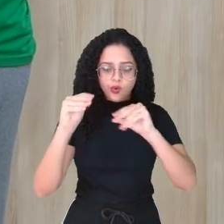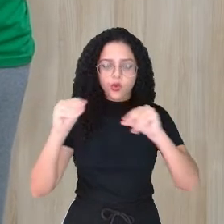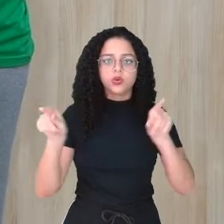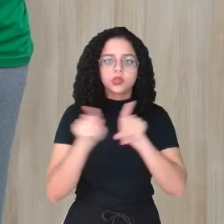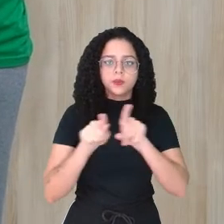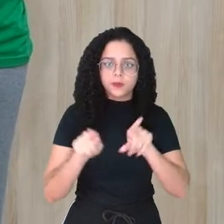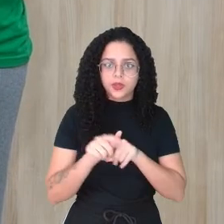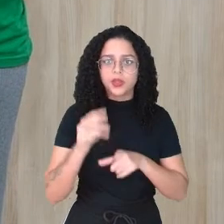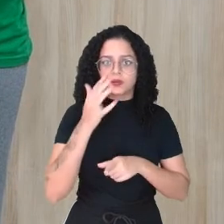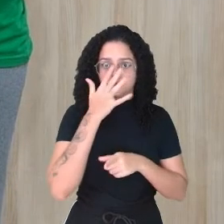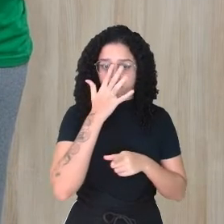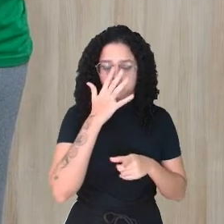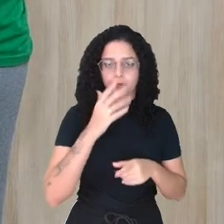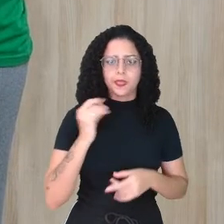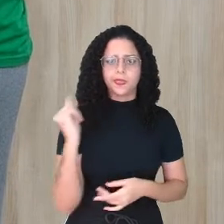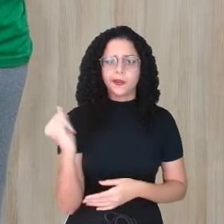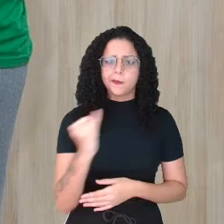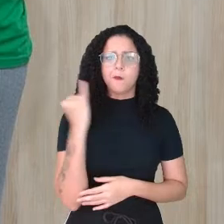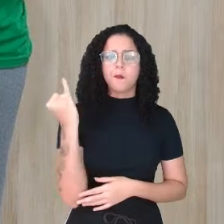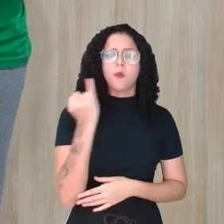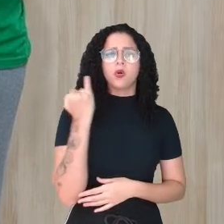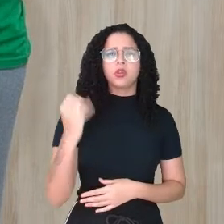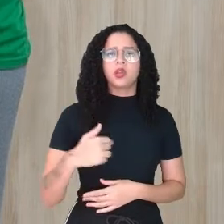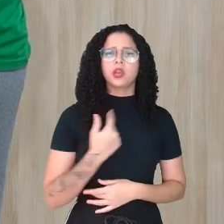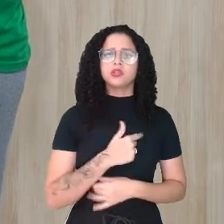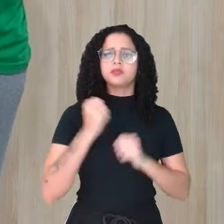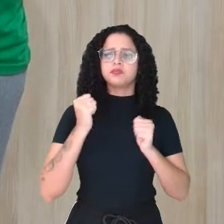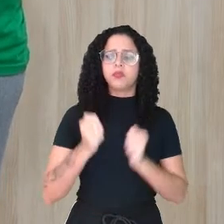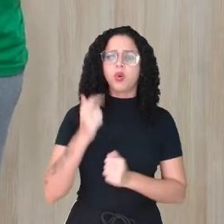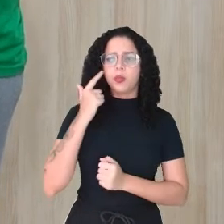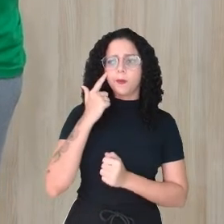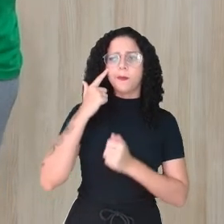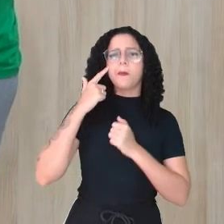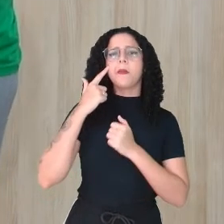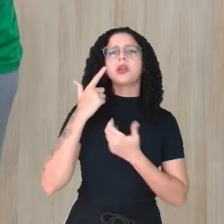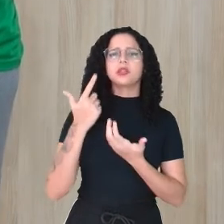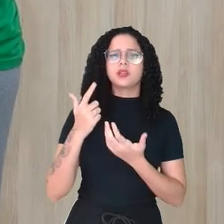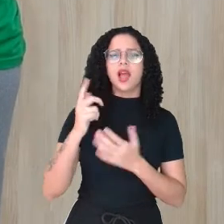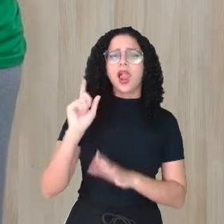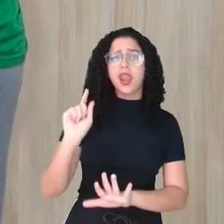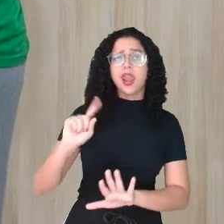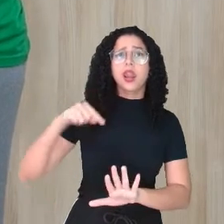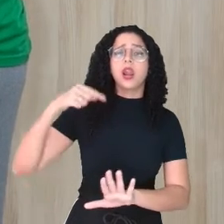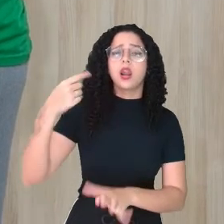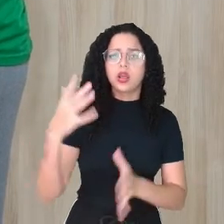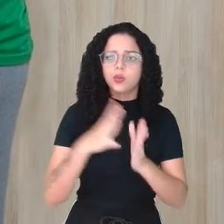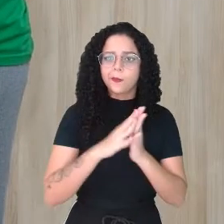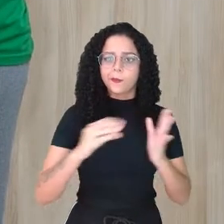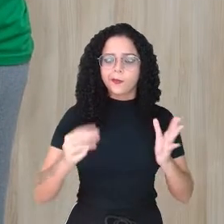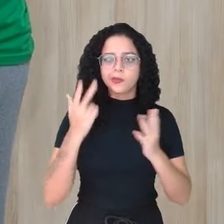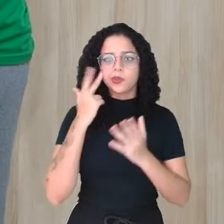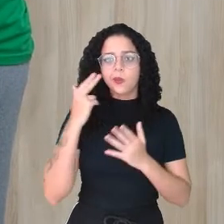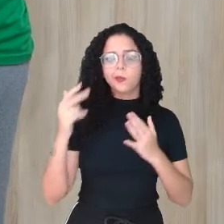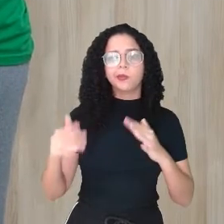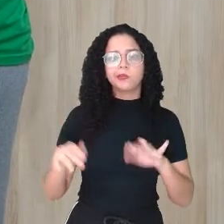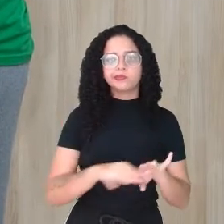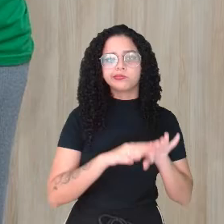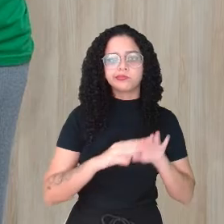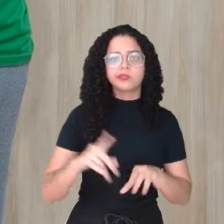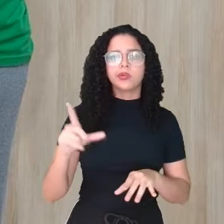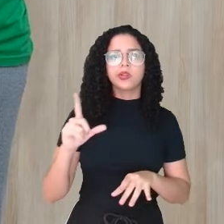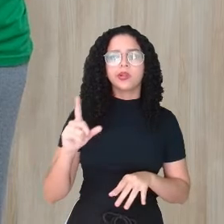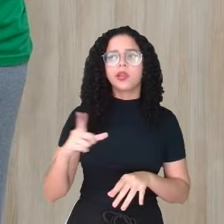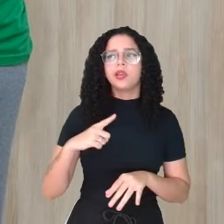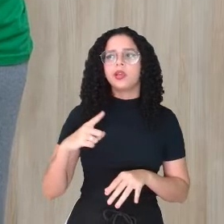Então, é importante que a gente possa pensar para além desse modelo convencional, que está causando